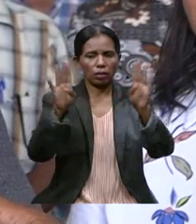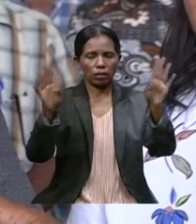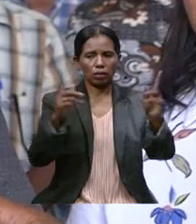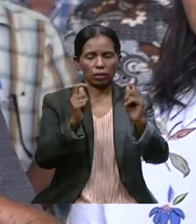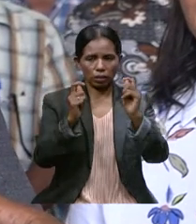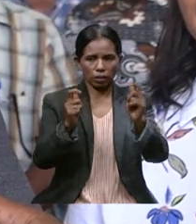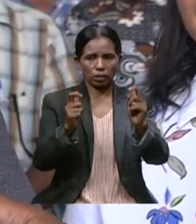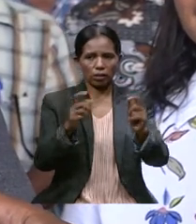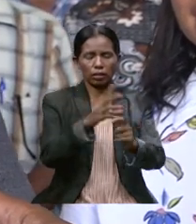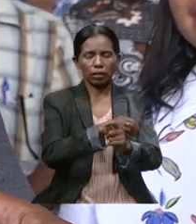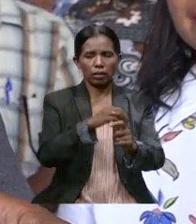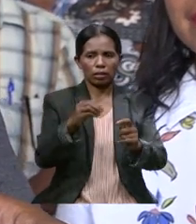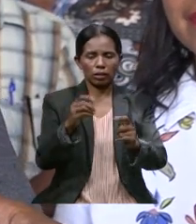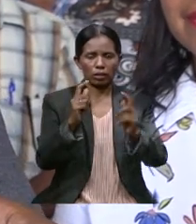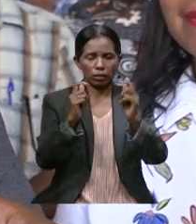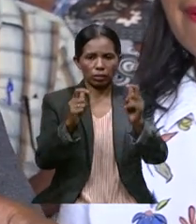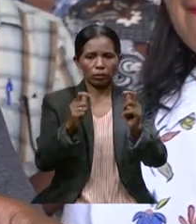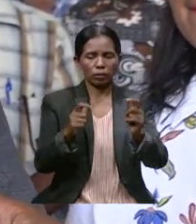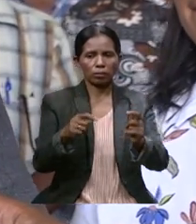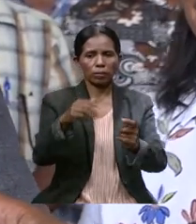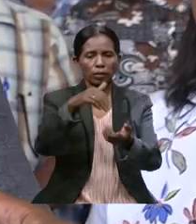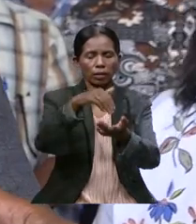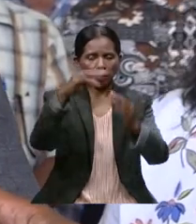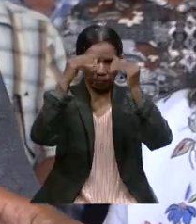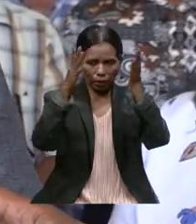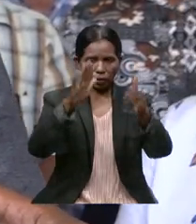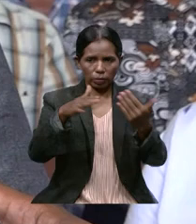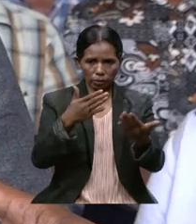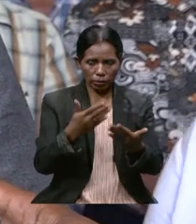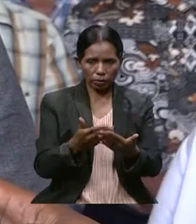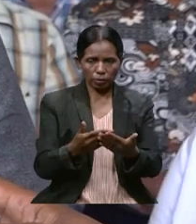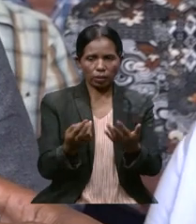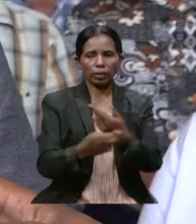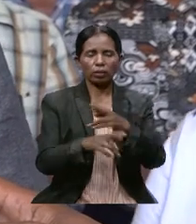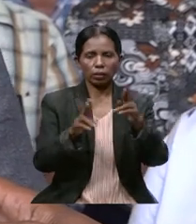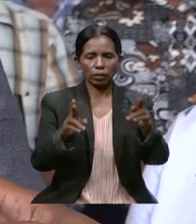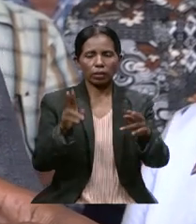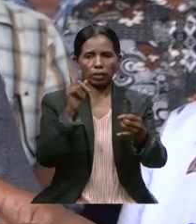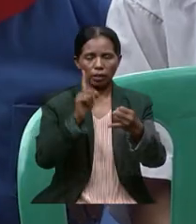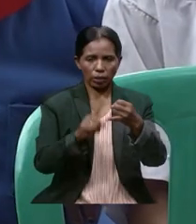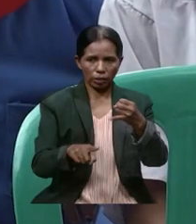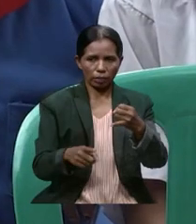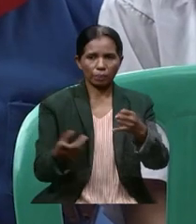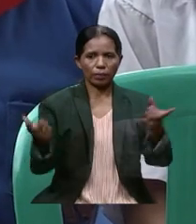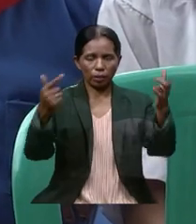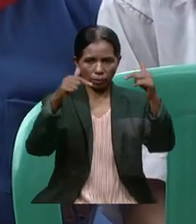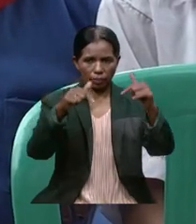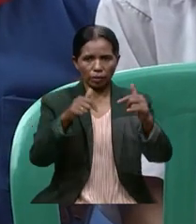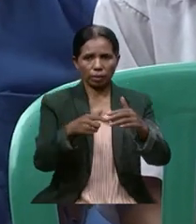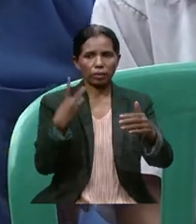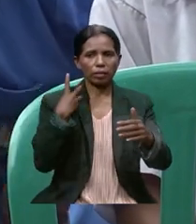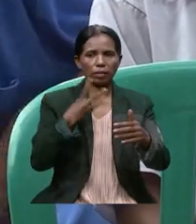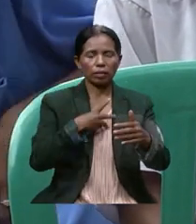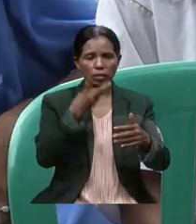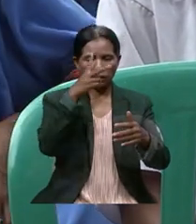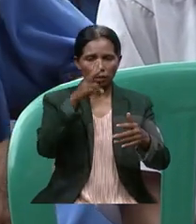a bolsa candidata. Né? Então, o resultado é que a bolsa não era assim como é que está a ser